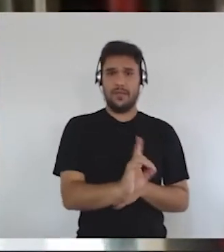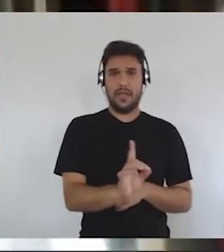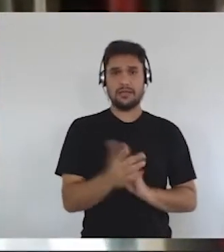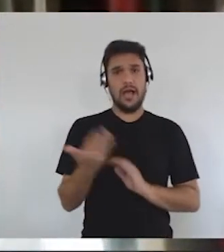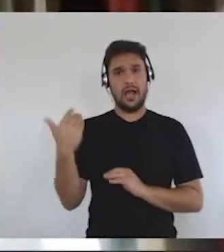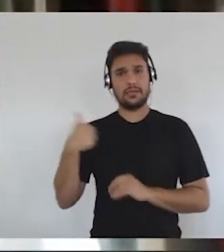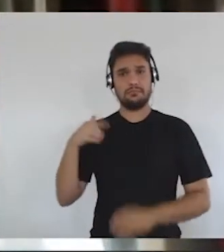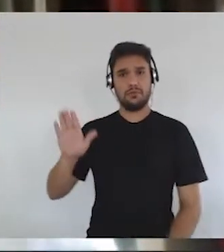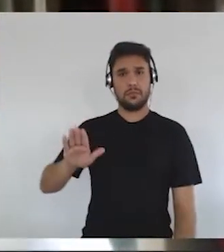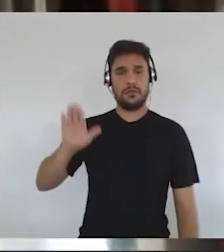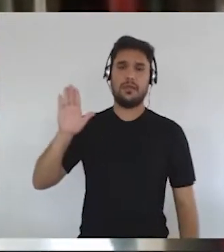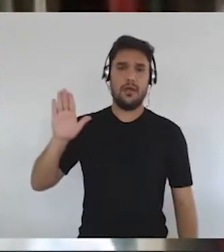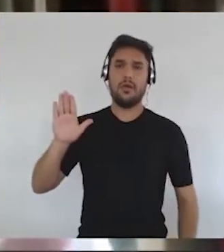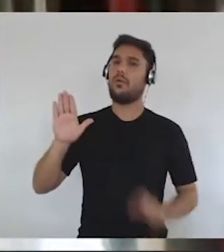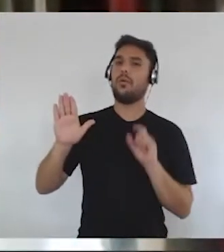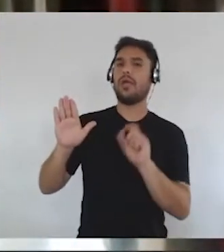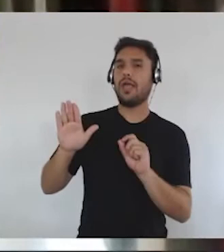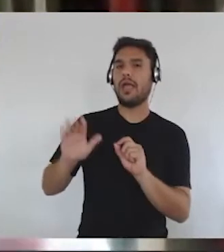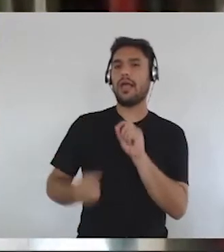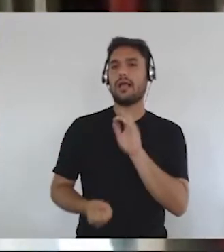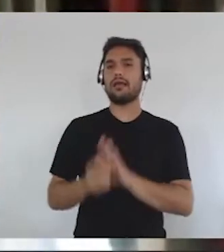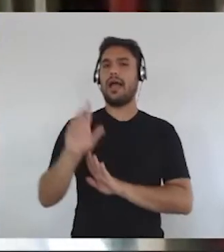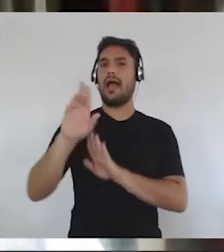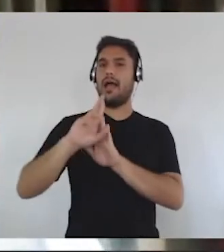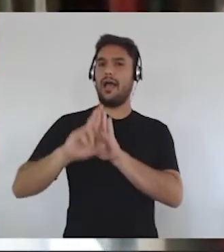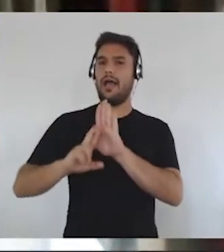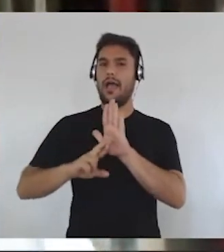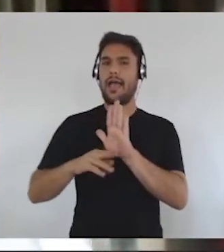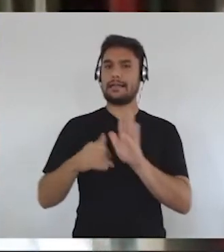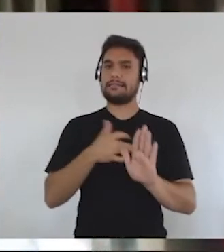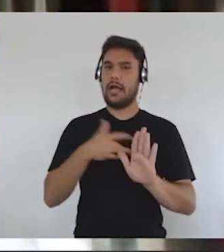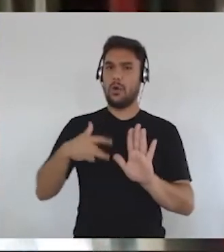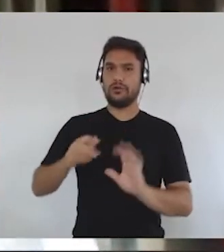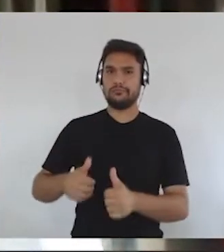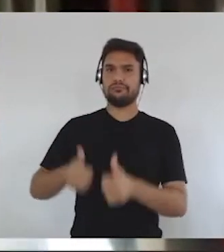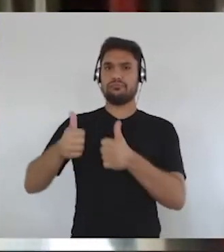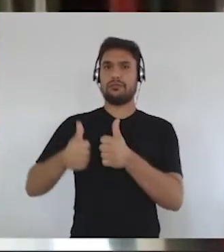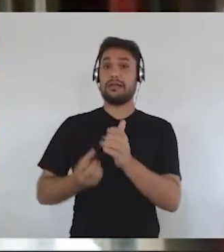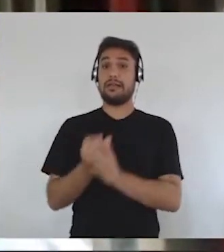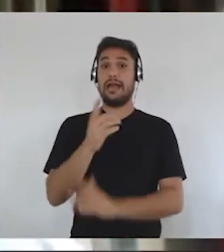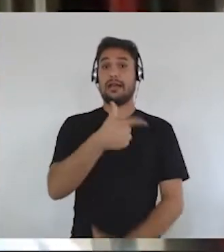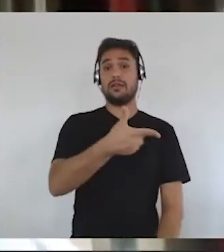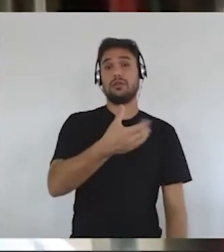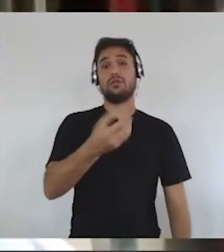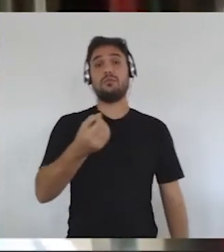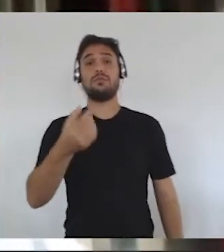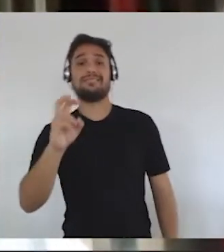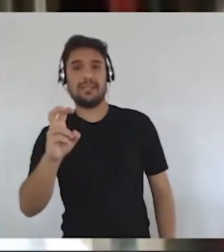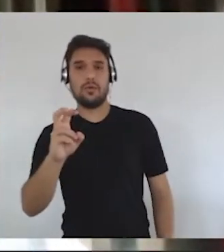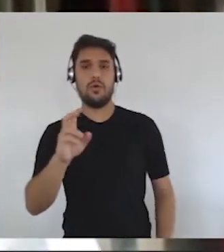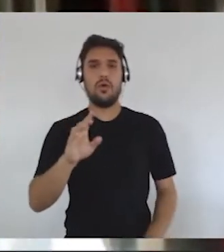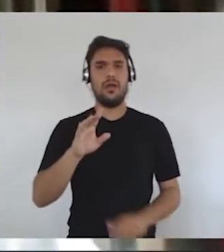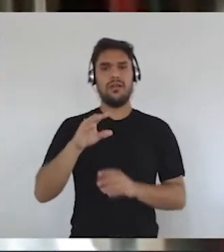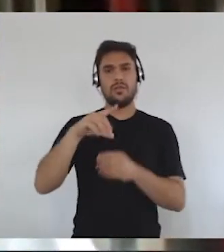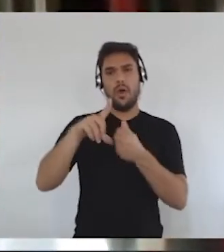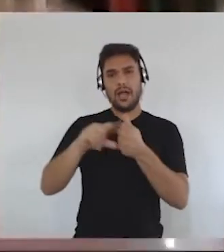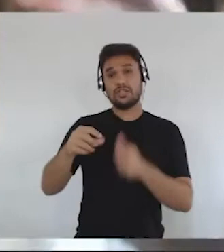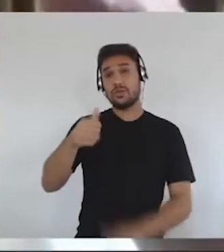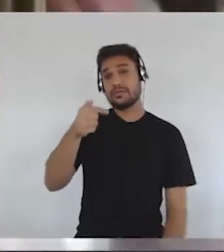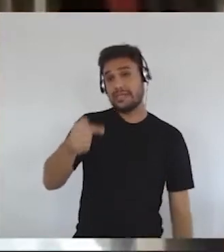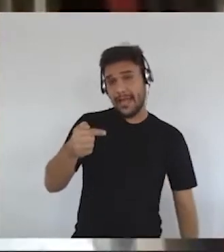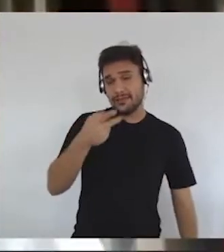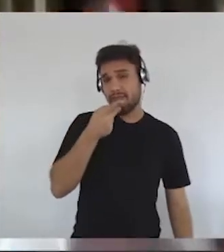se comprometeu a cumprir, que é o Regulamento Sanitário Internacional de 2005. O que diz esse regulamento no seu artigo 7?